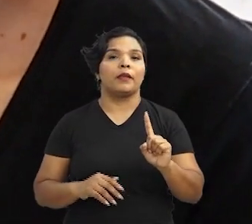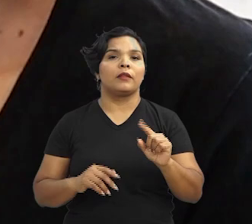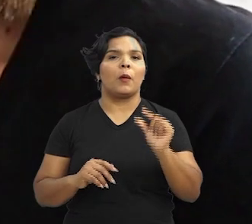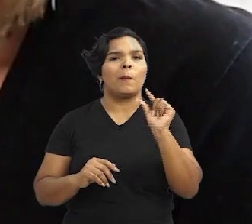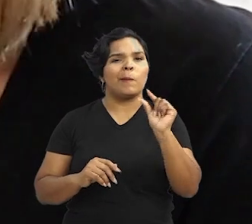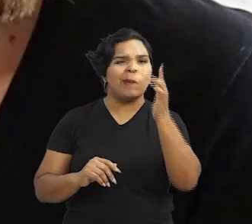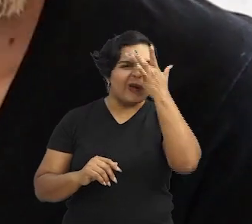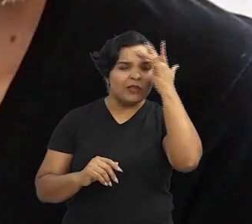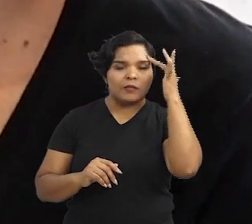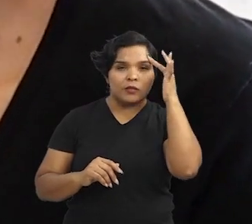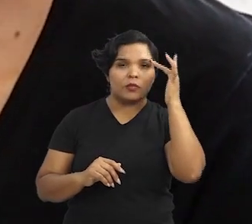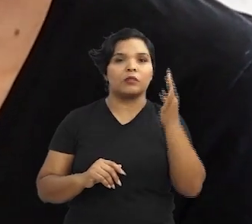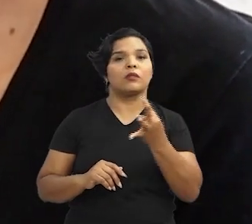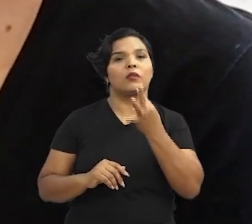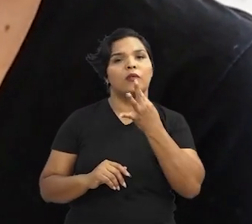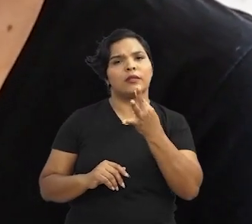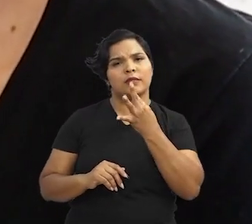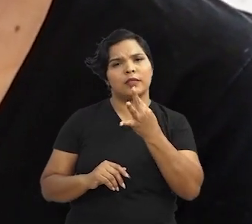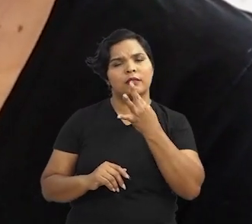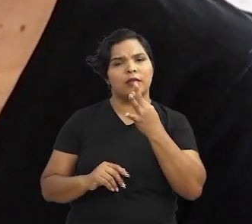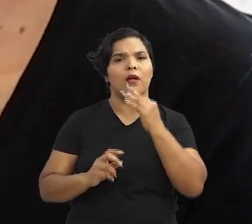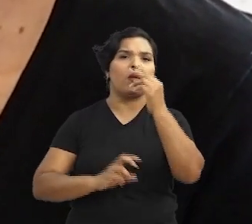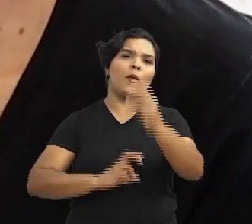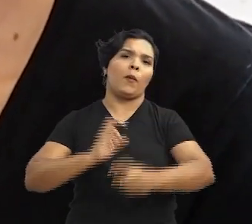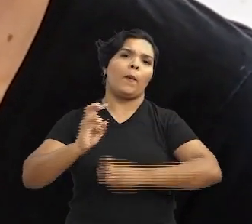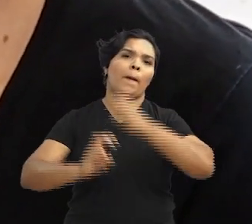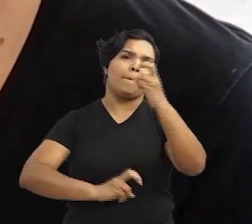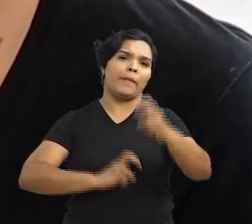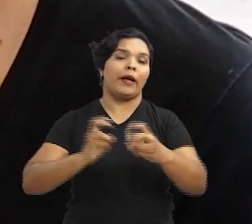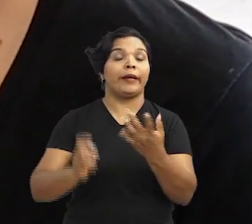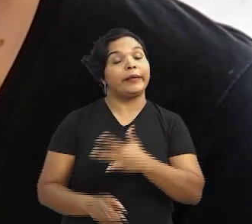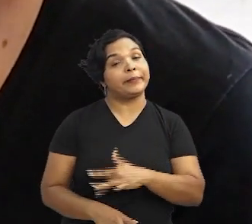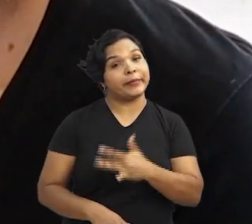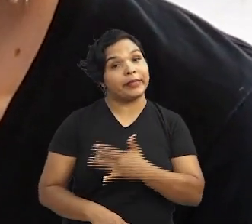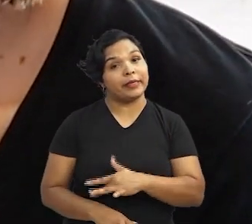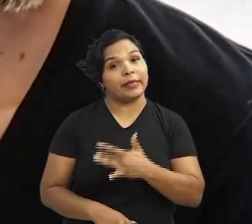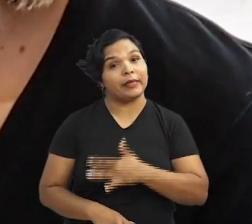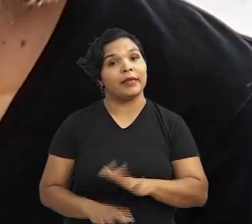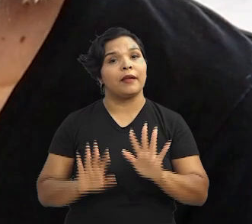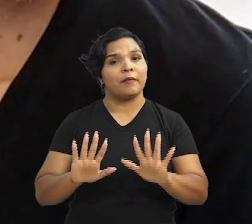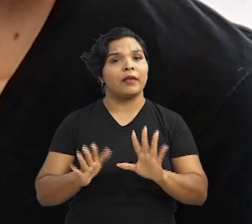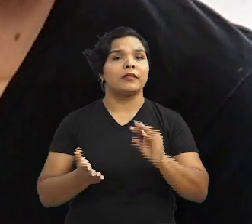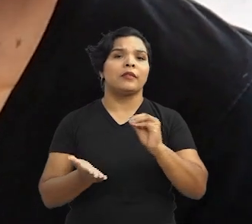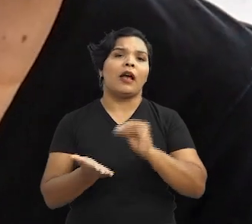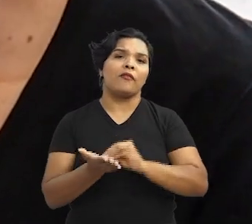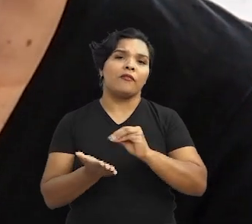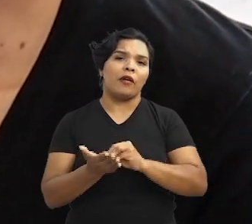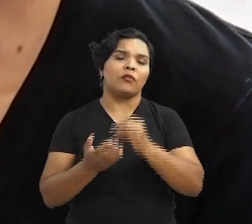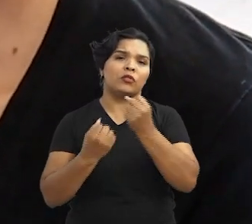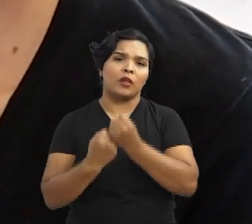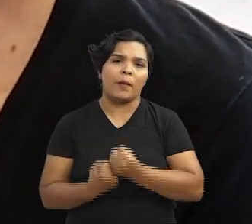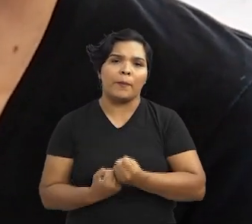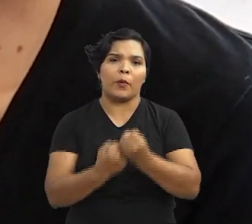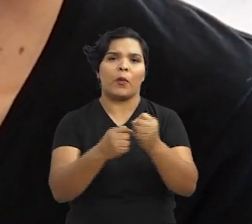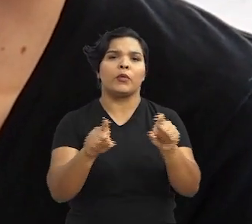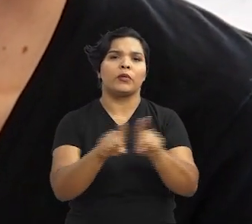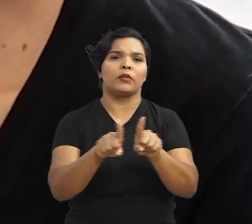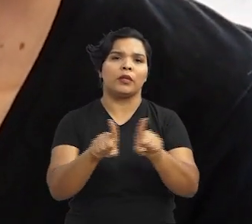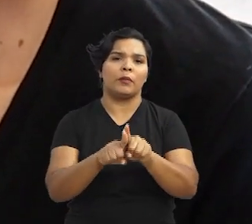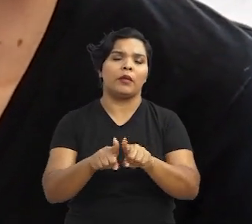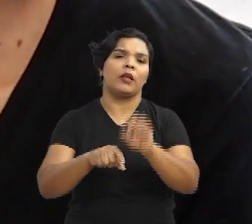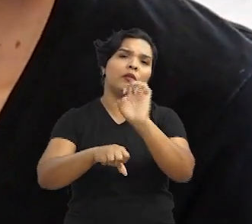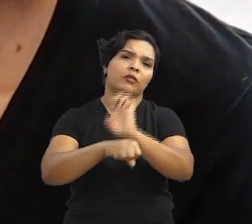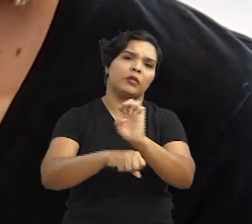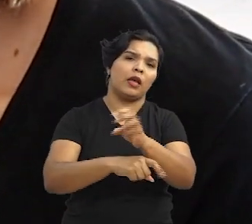Então, muito pouca gente conhece a existência do parque, isso é uma pena. A falta de apoio dos